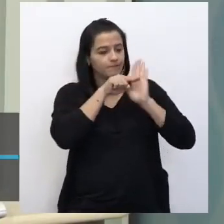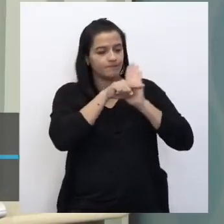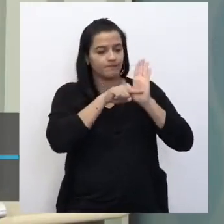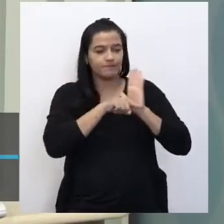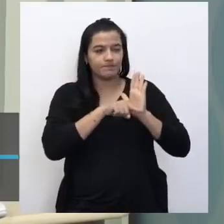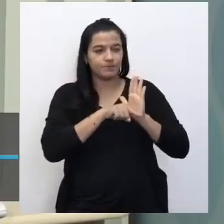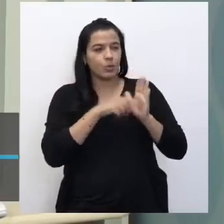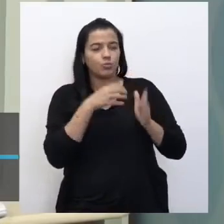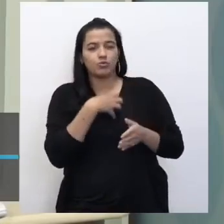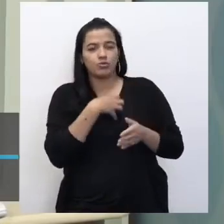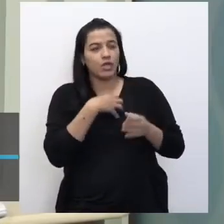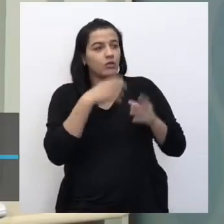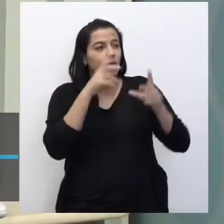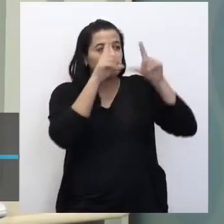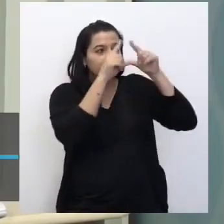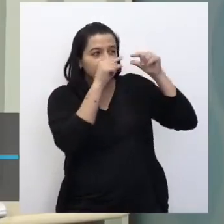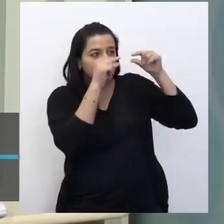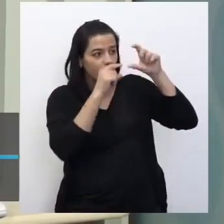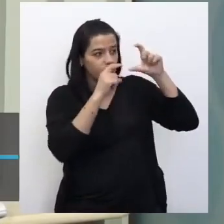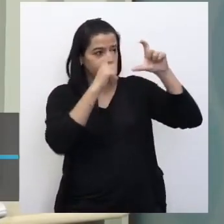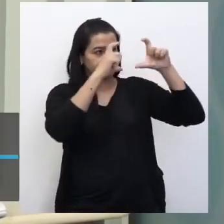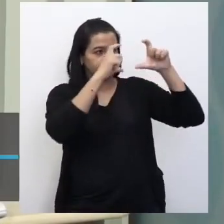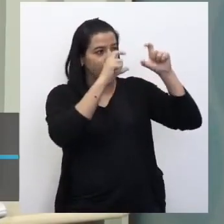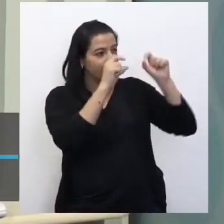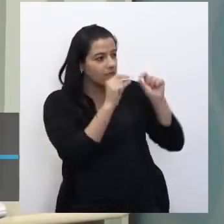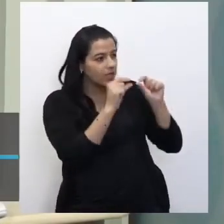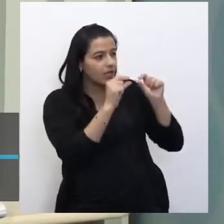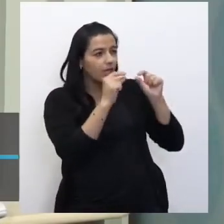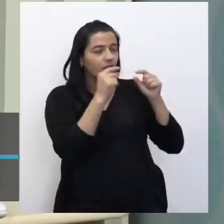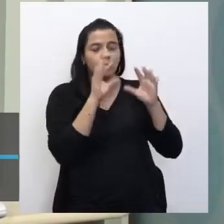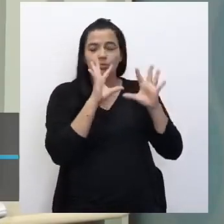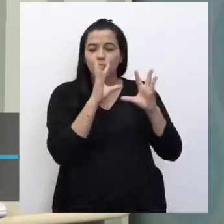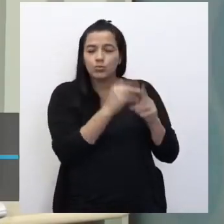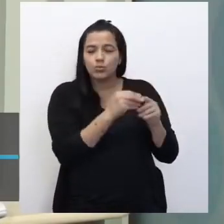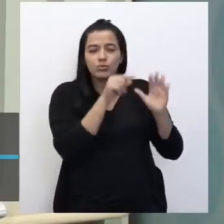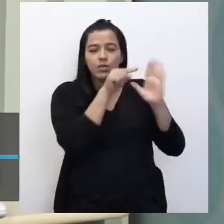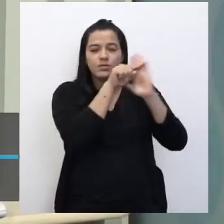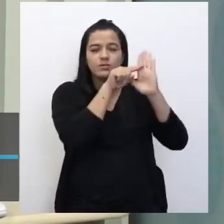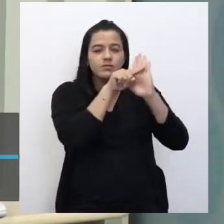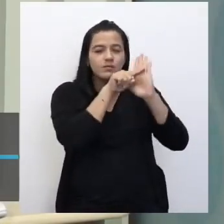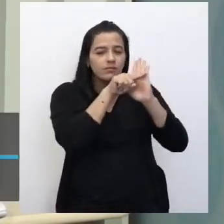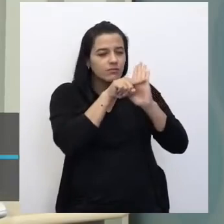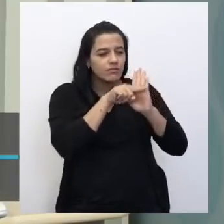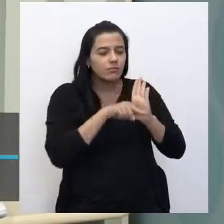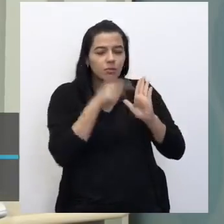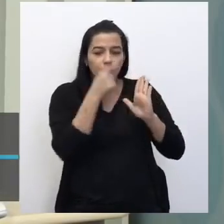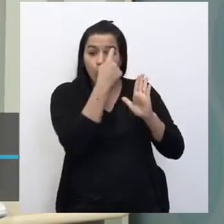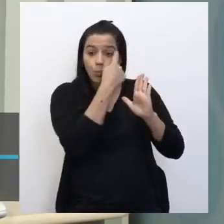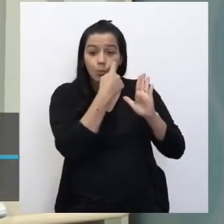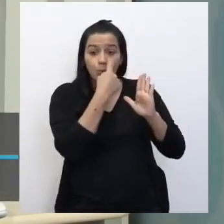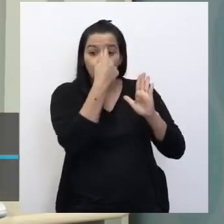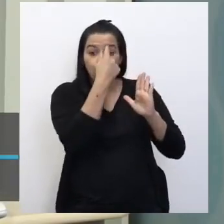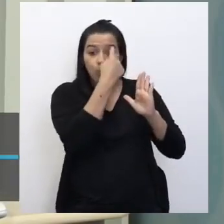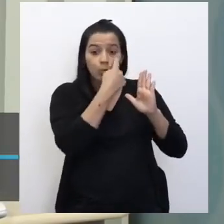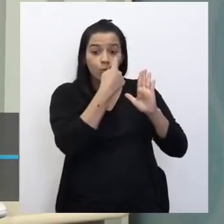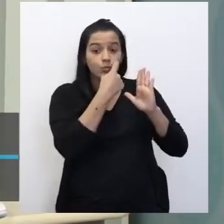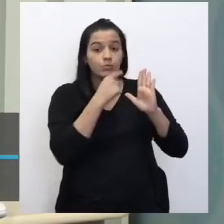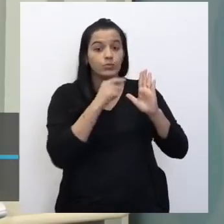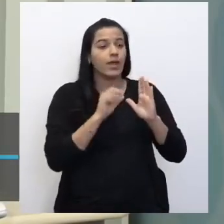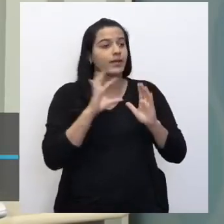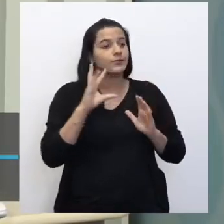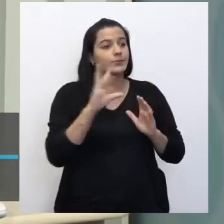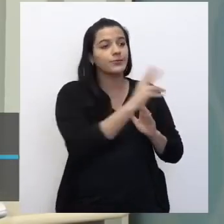dos olhos, o tamanho dos olhos, a retina, enfim, ele percebe e ele chega à conclusão de que